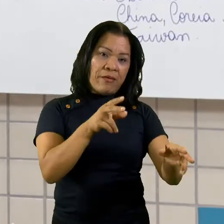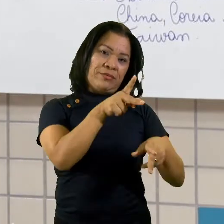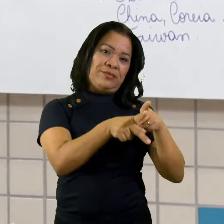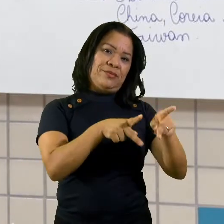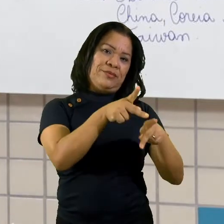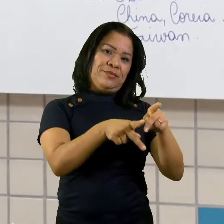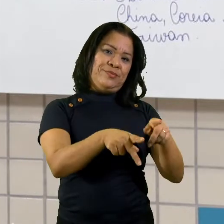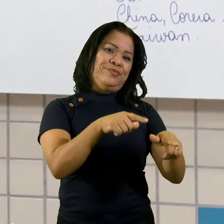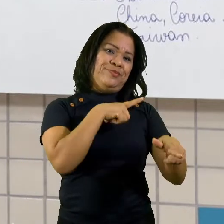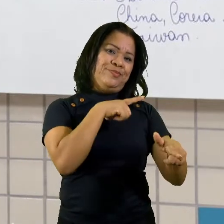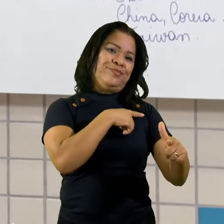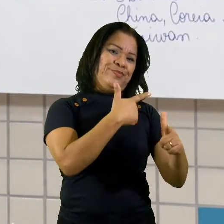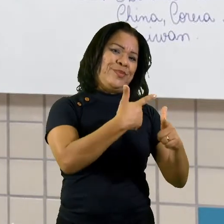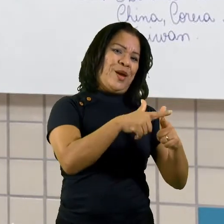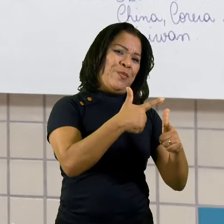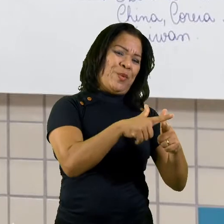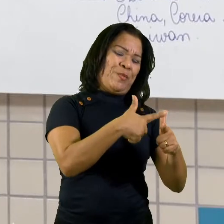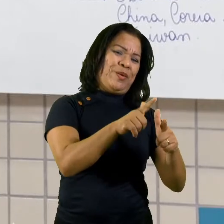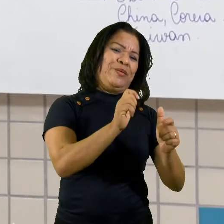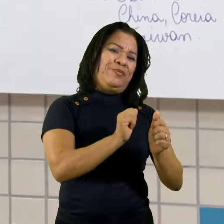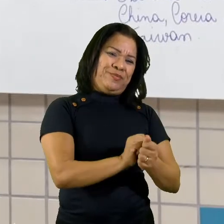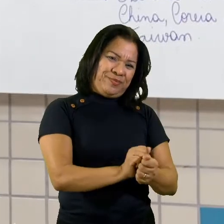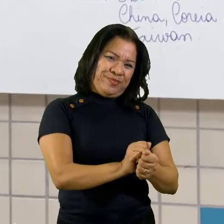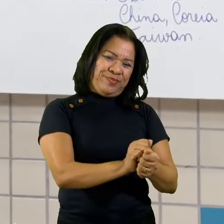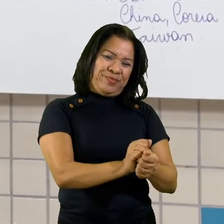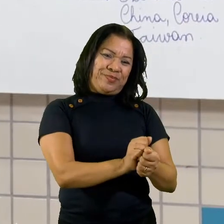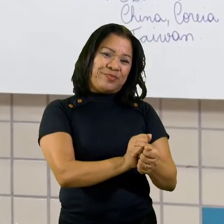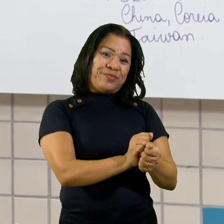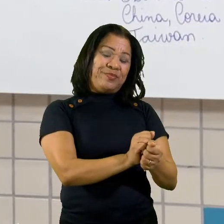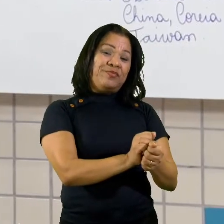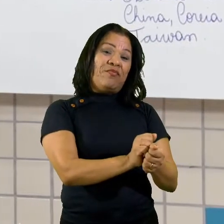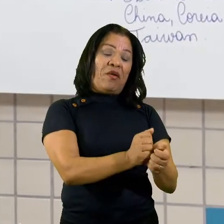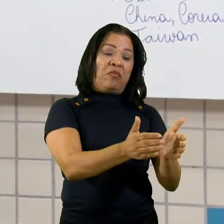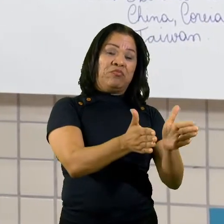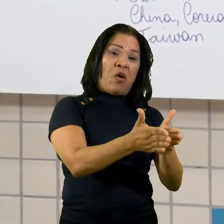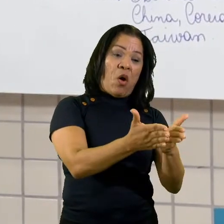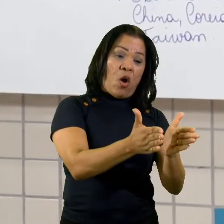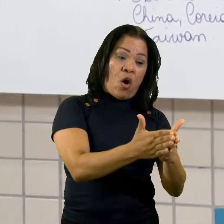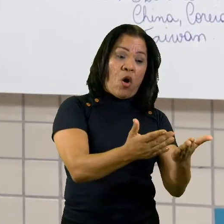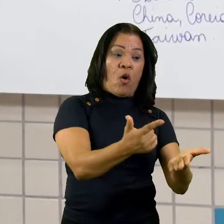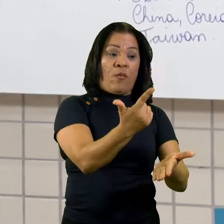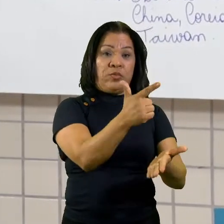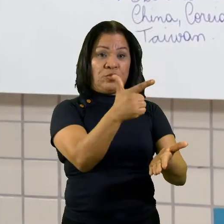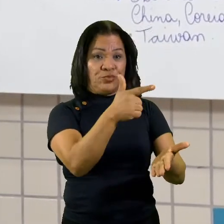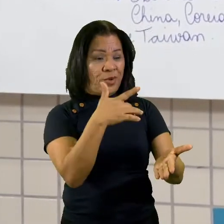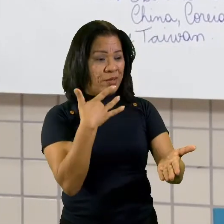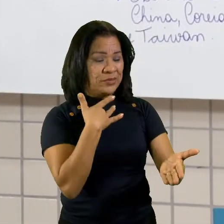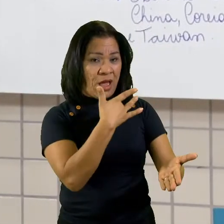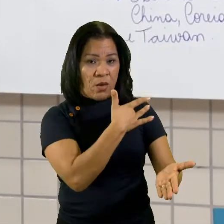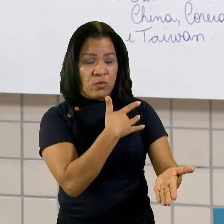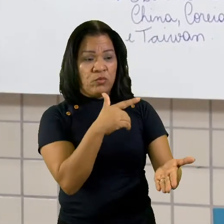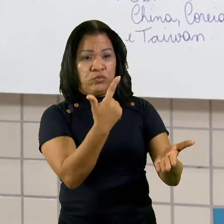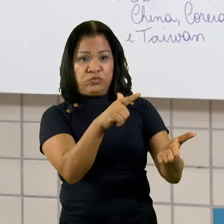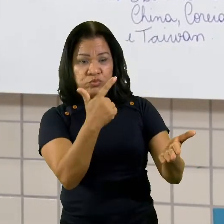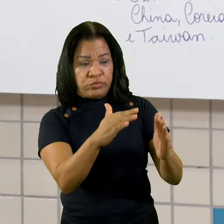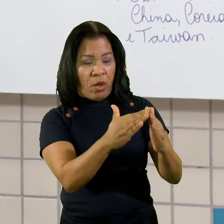problemas como acesso à infraestrutura básica, acesso à saúde. Então, essa